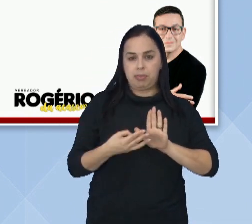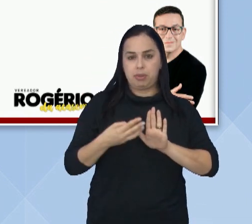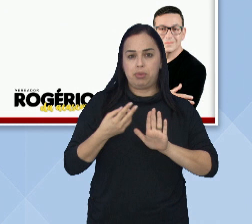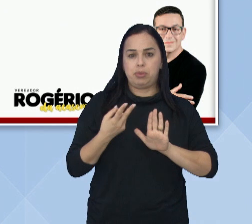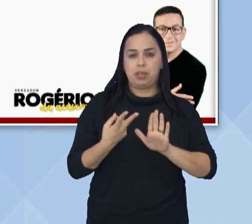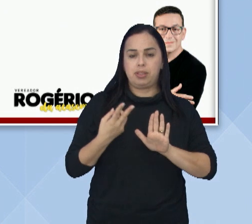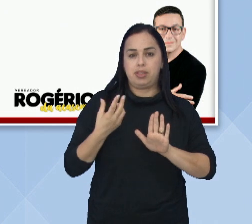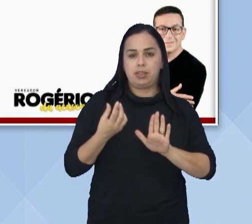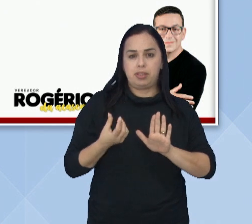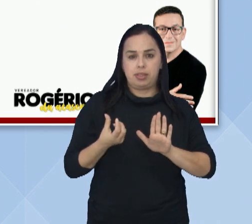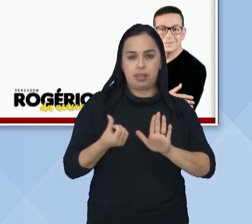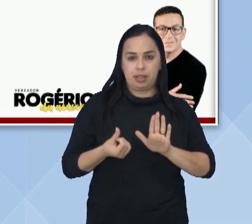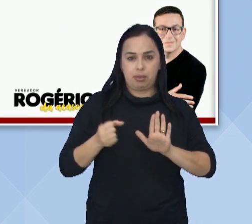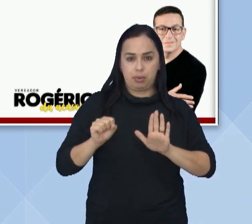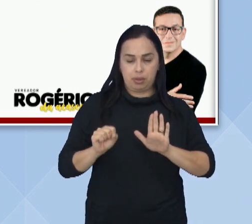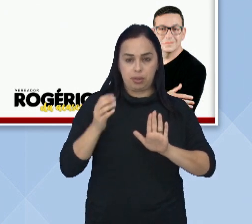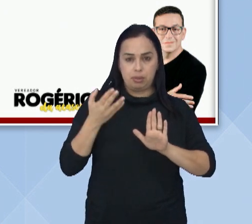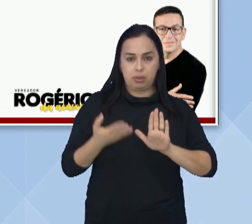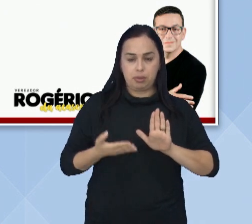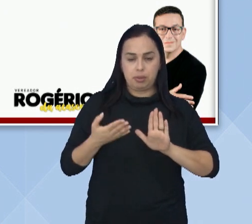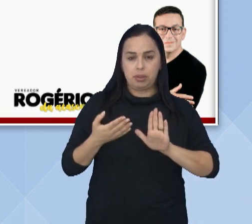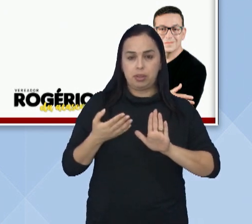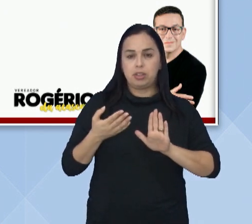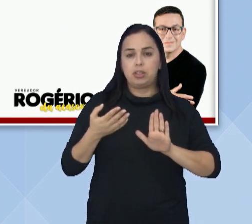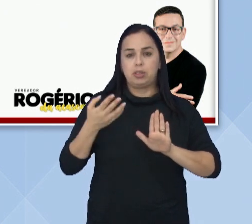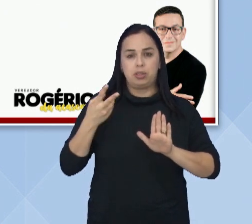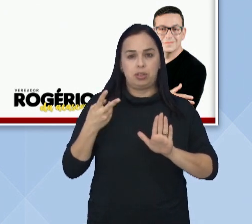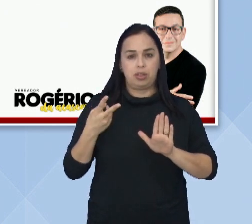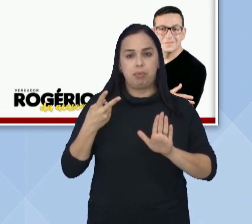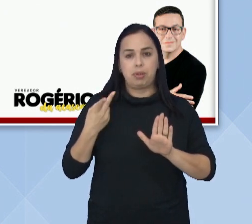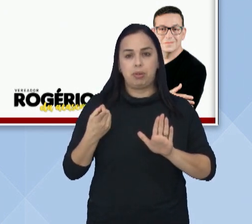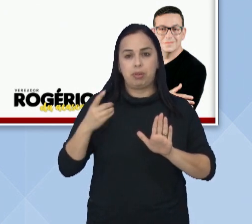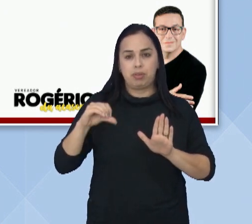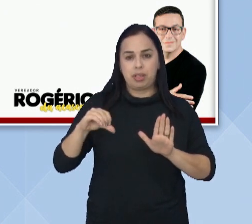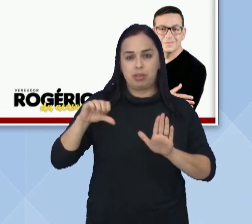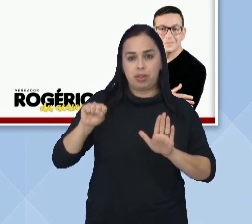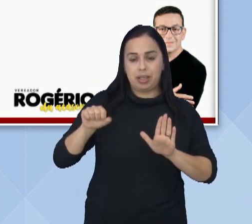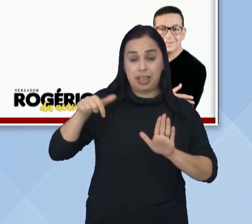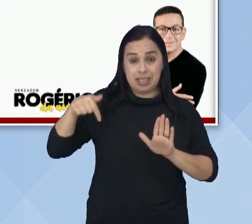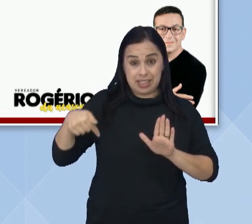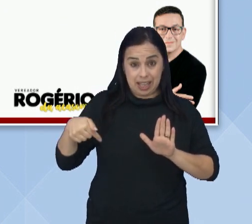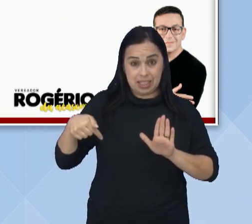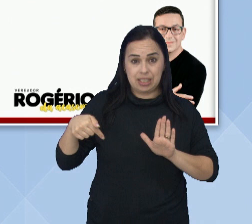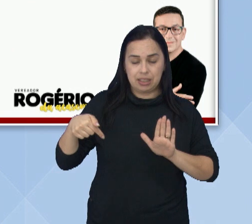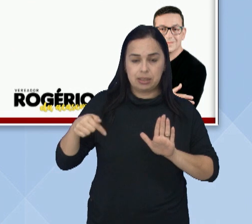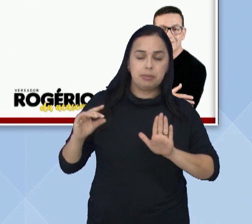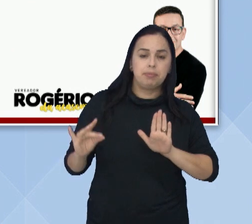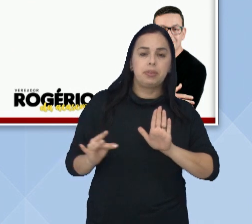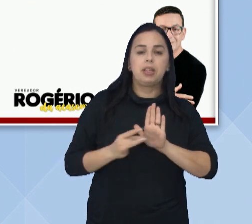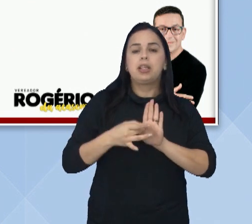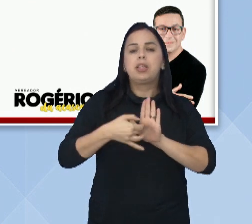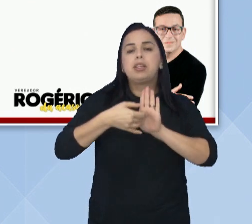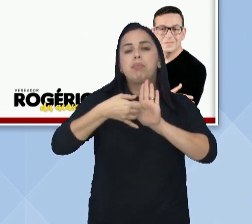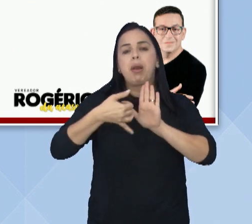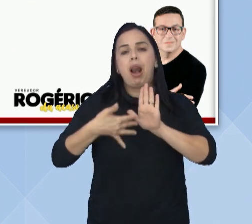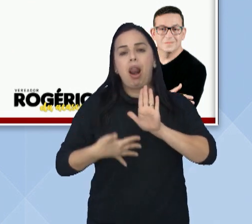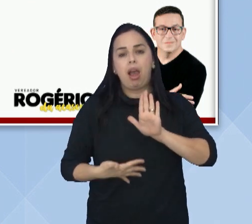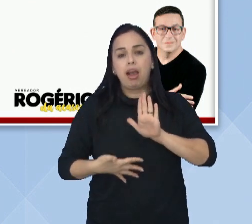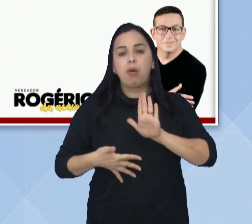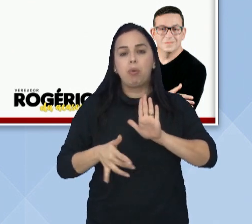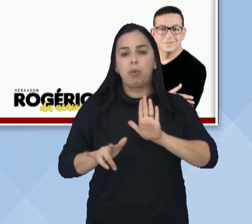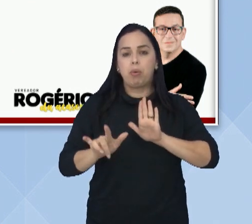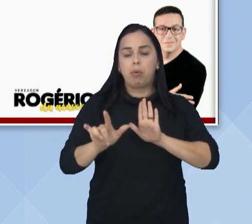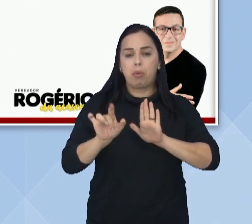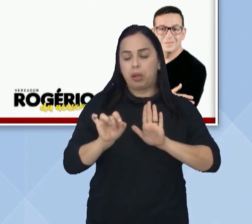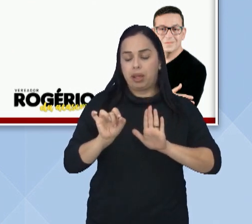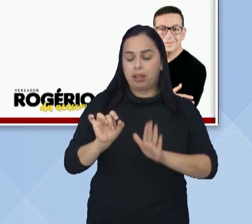3.268, de 25 de setembro de 1987, que fixa as condições para